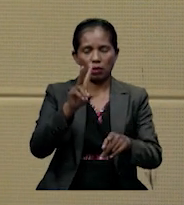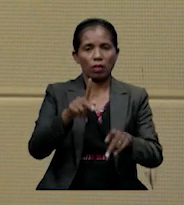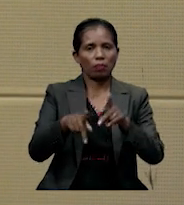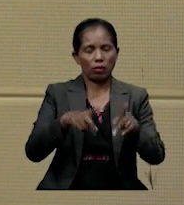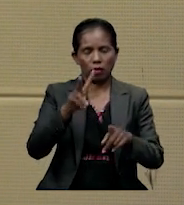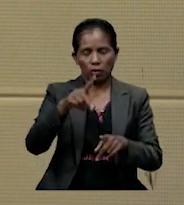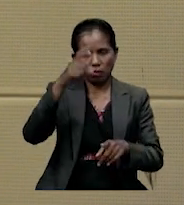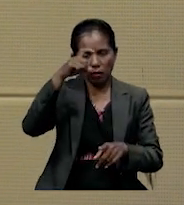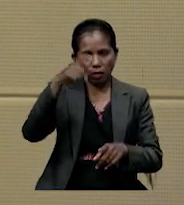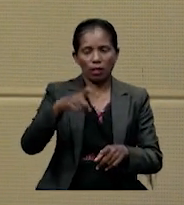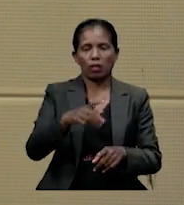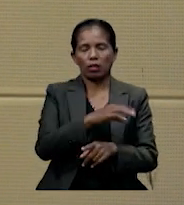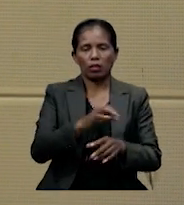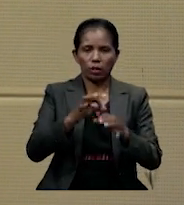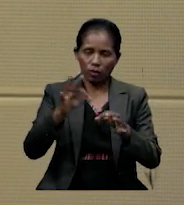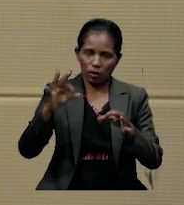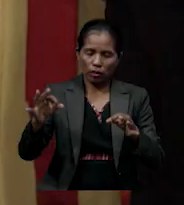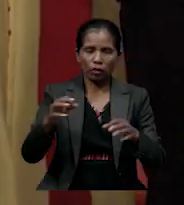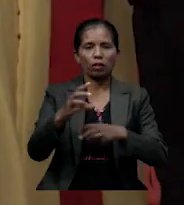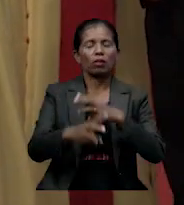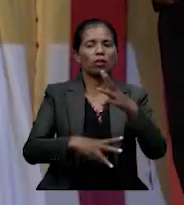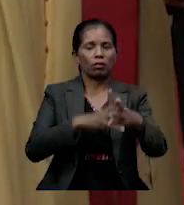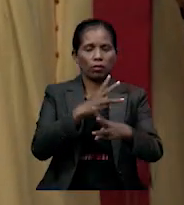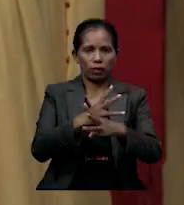intelectuais, espirituais, teólogos do mundo.